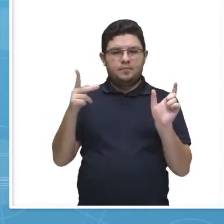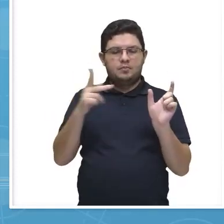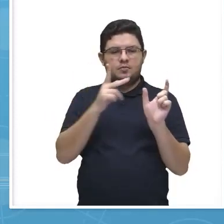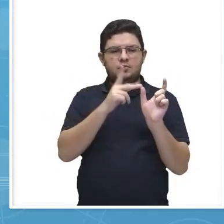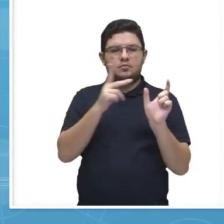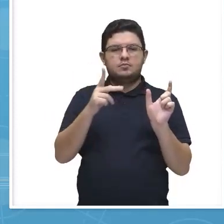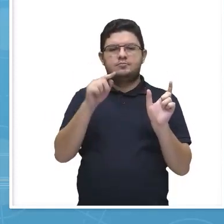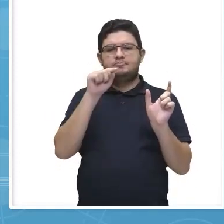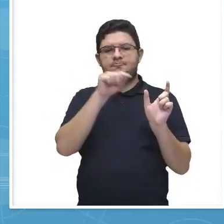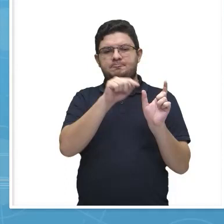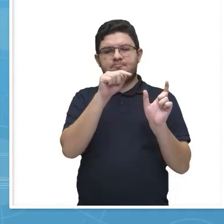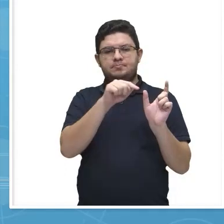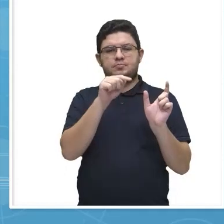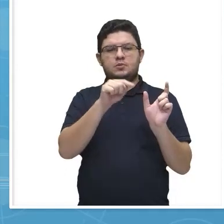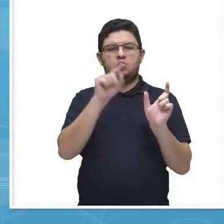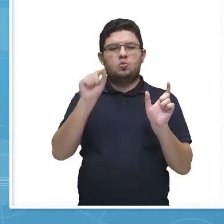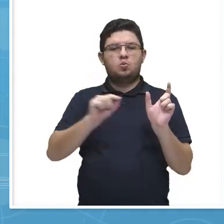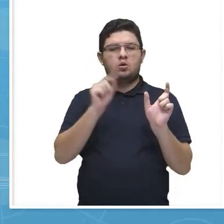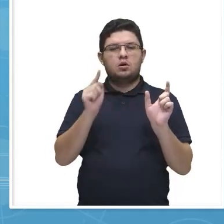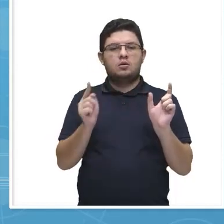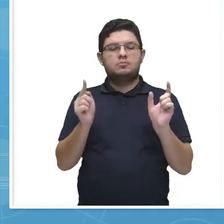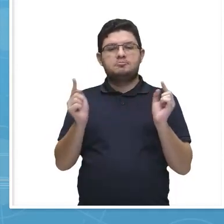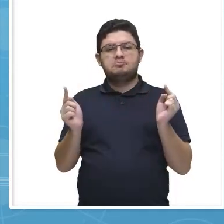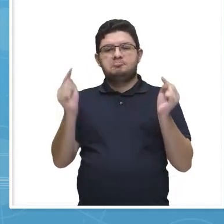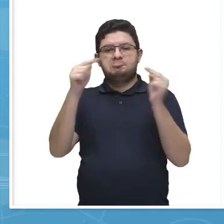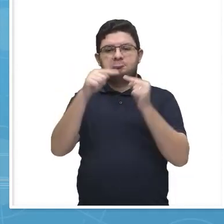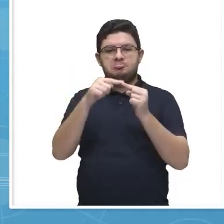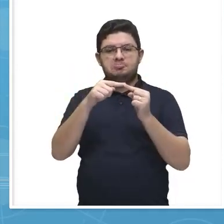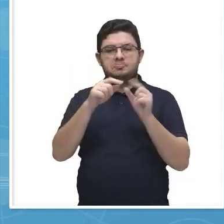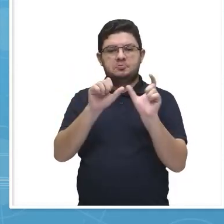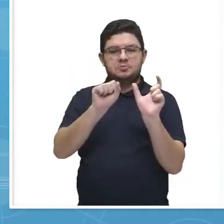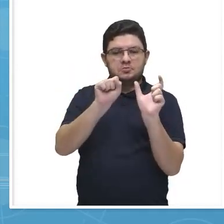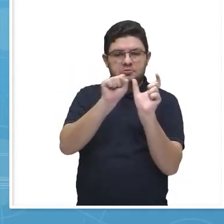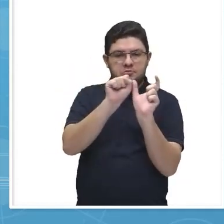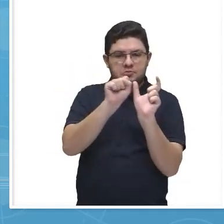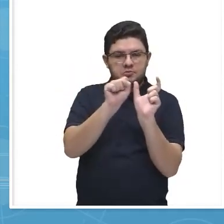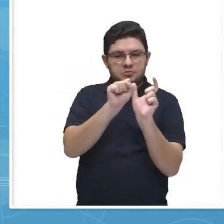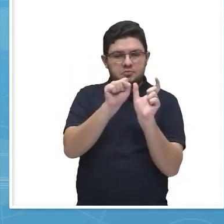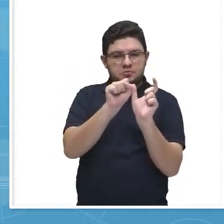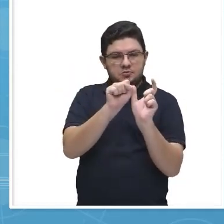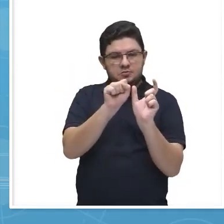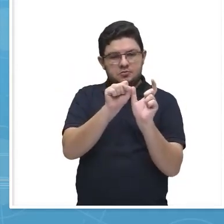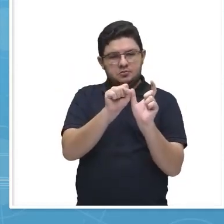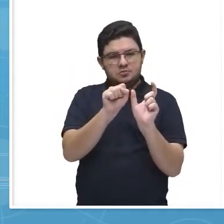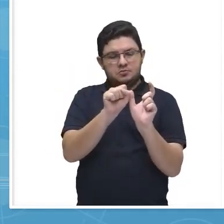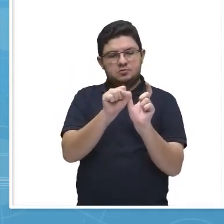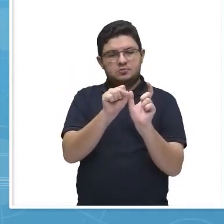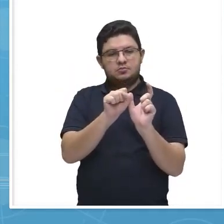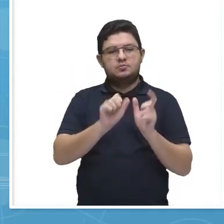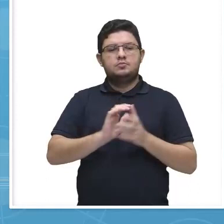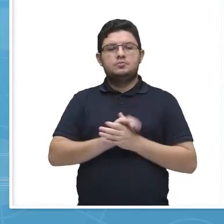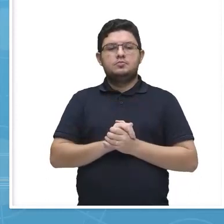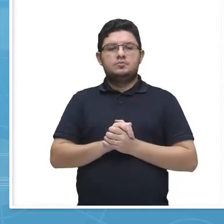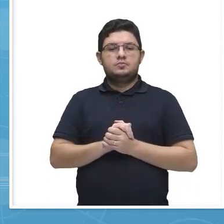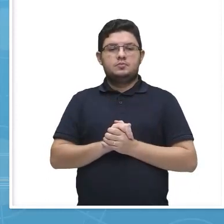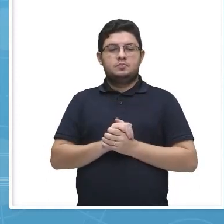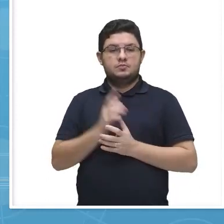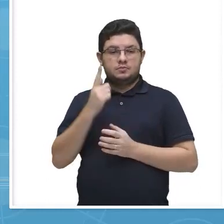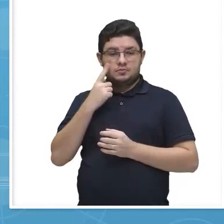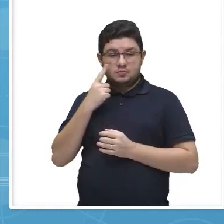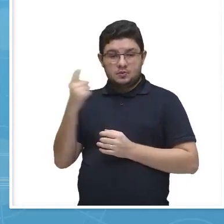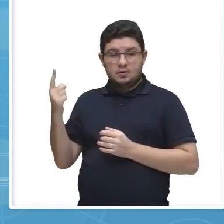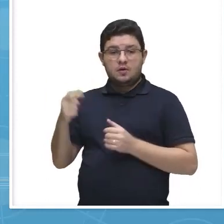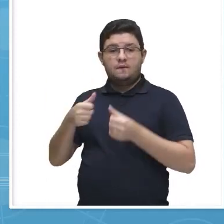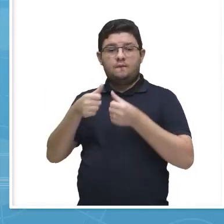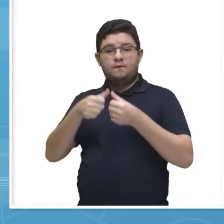Predicado é aquilo que se diz do sujeito ou uma declaração que não se refere a nenhum sujeito. Então, ficou,